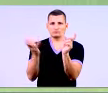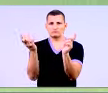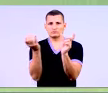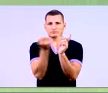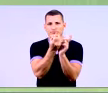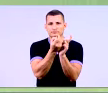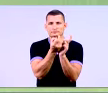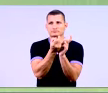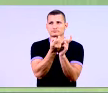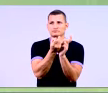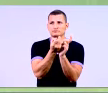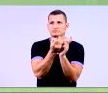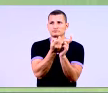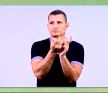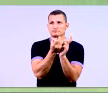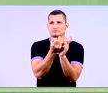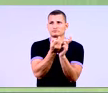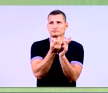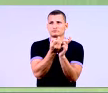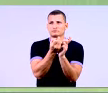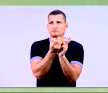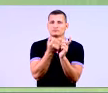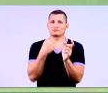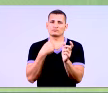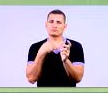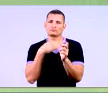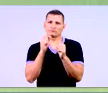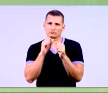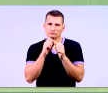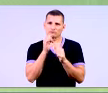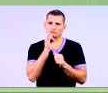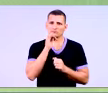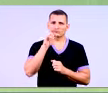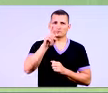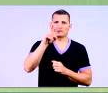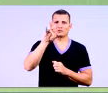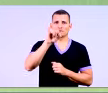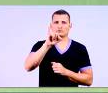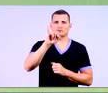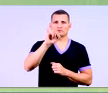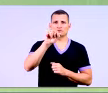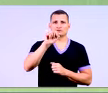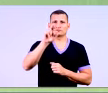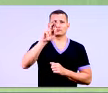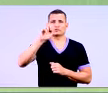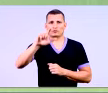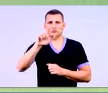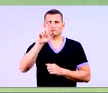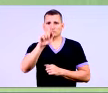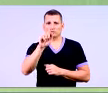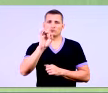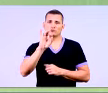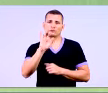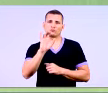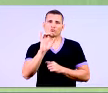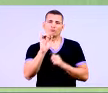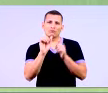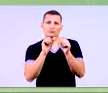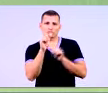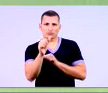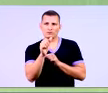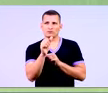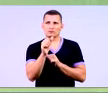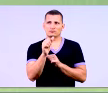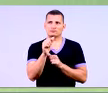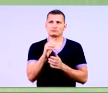se eu fosse fazer isso em visou hoje eu ia simplesmente mudar esse símbolo pra esse e se eu fosse usar em